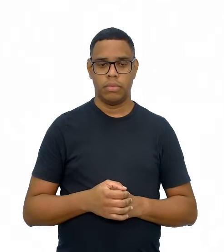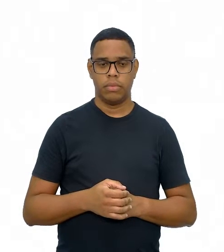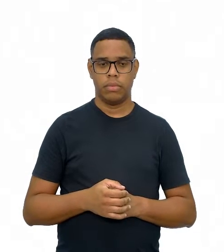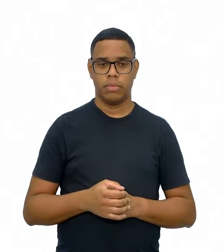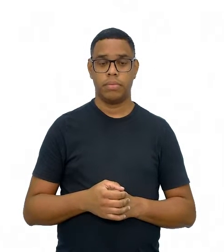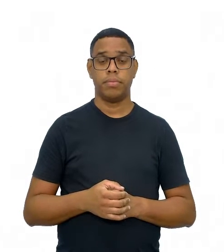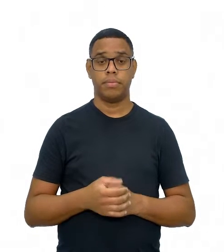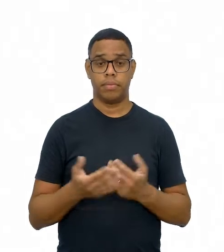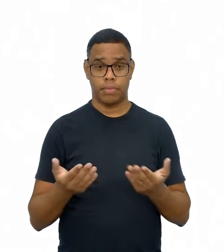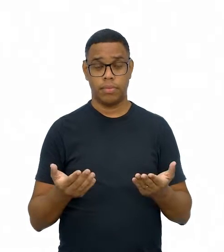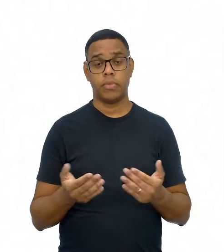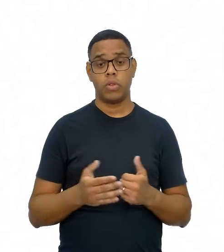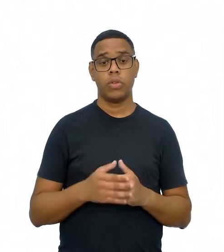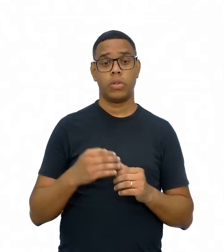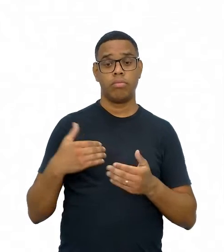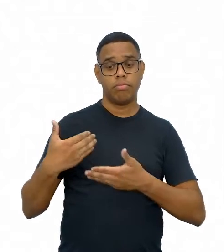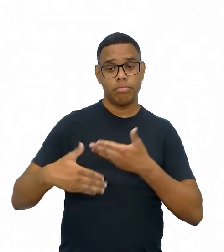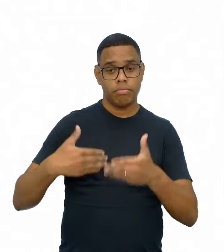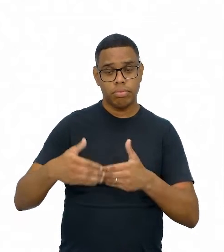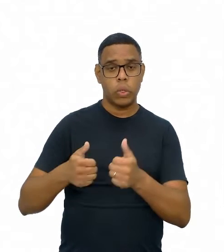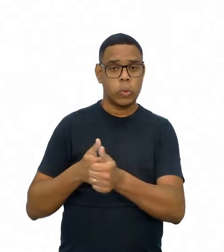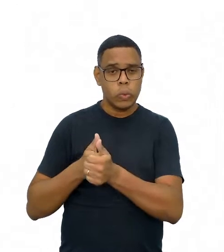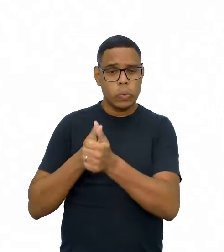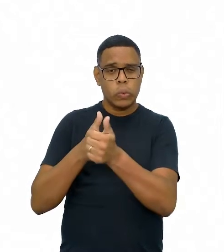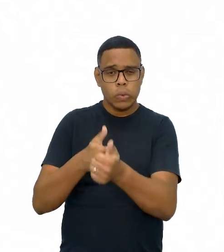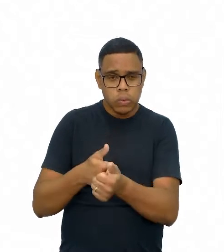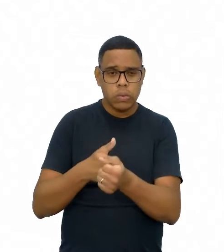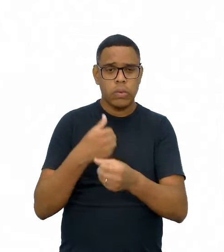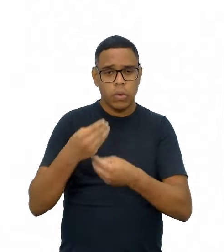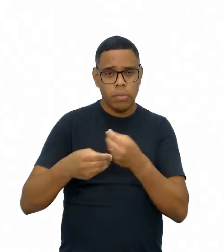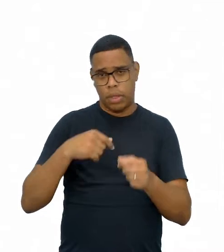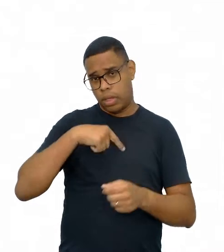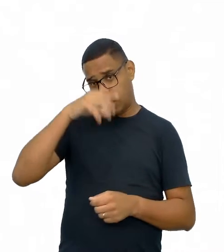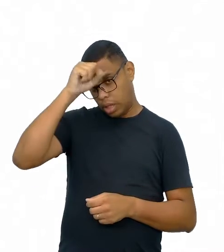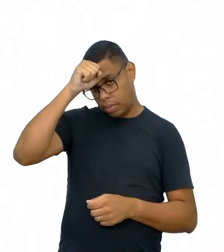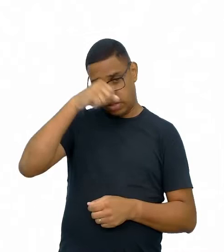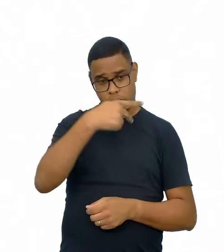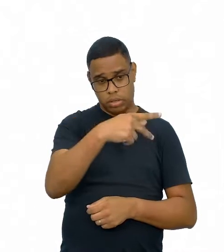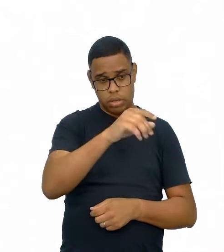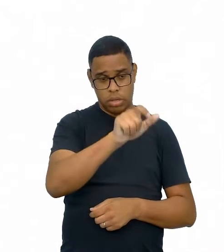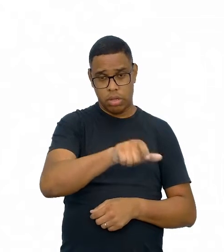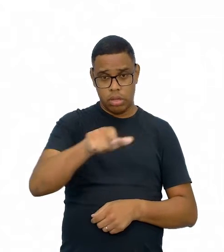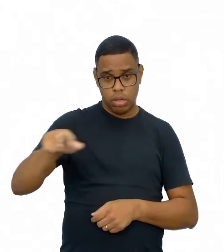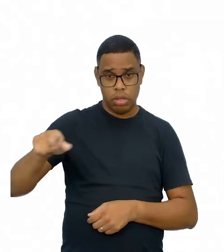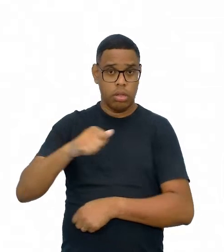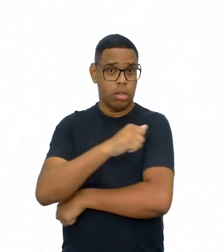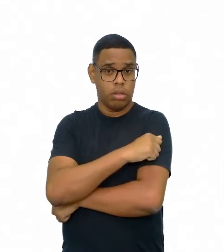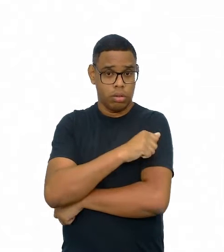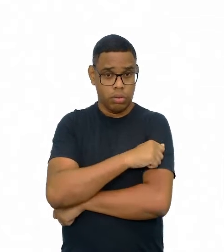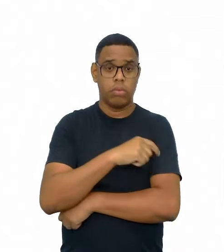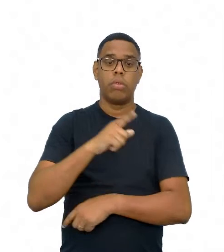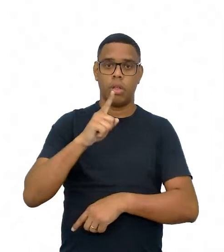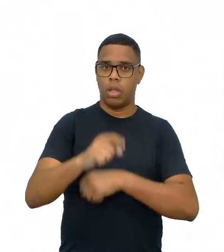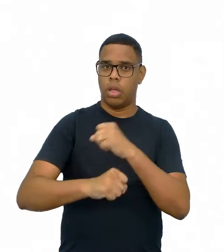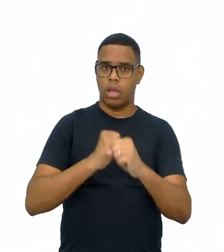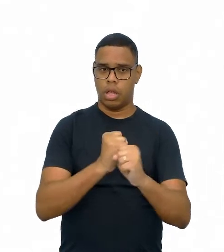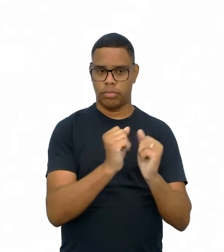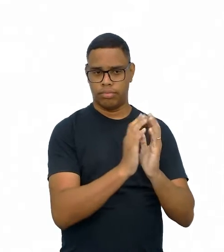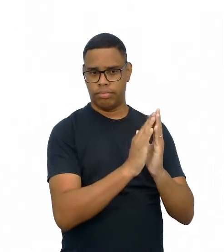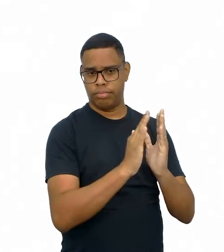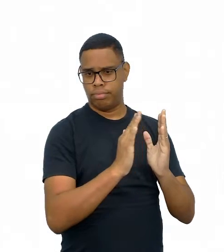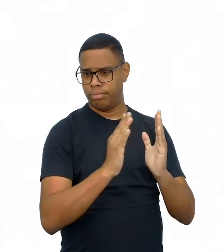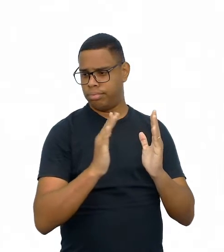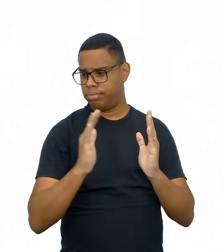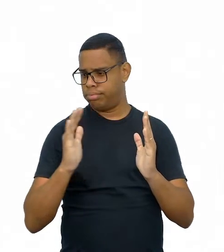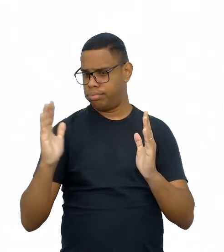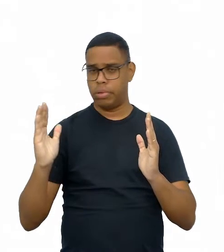Como dissemos, o processo de acompanhamento das aprendizagens dos estudantes acontece durante todo o ano.